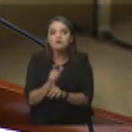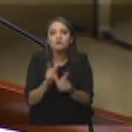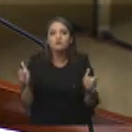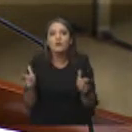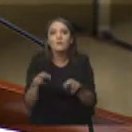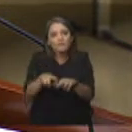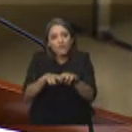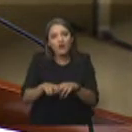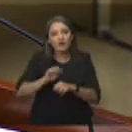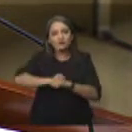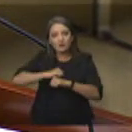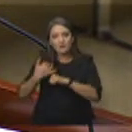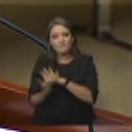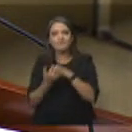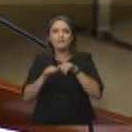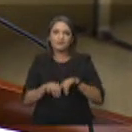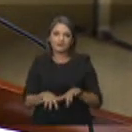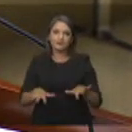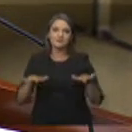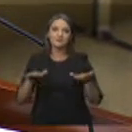pandemia, motivo pelo qual,